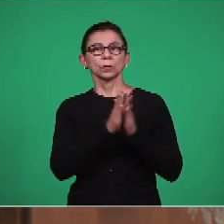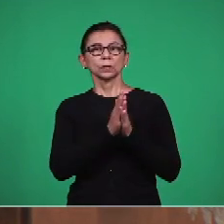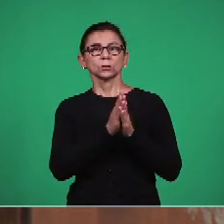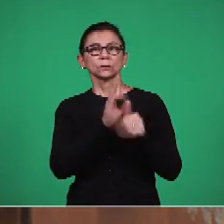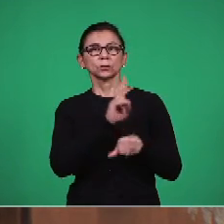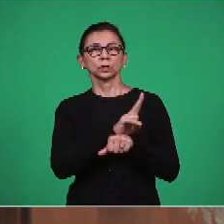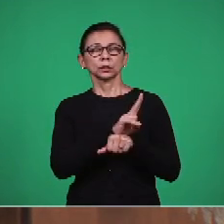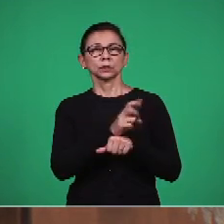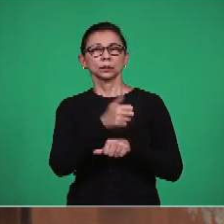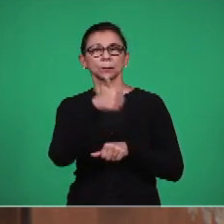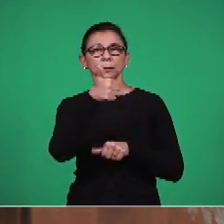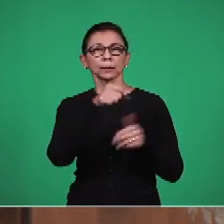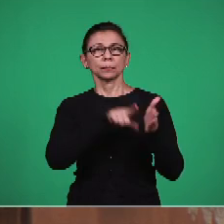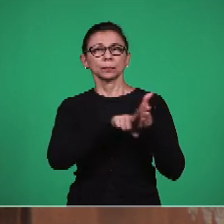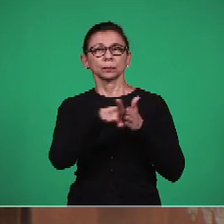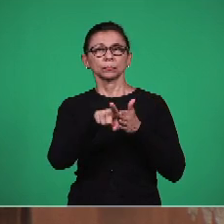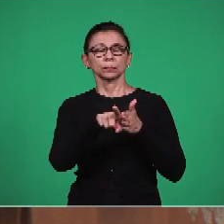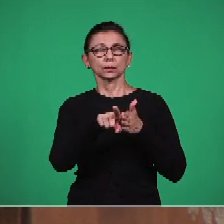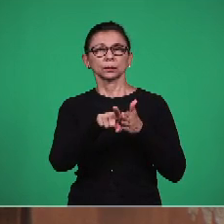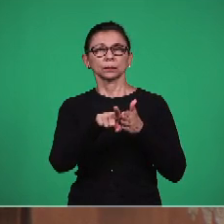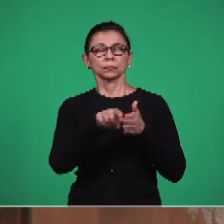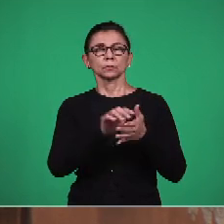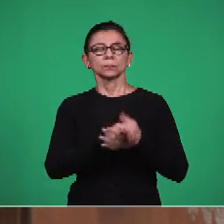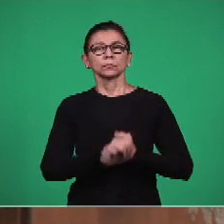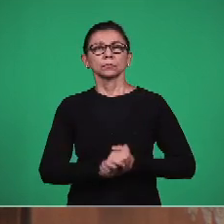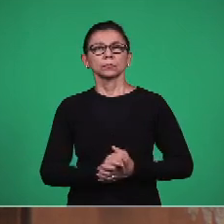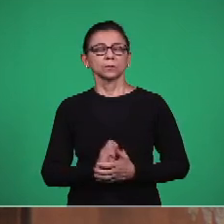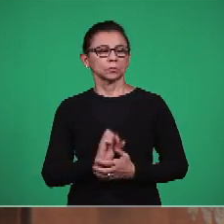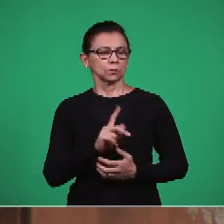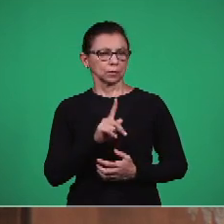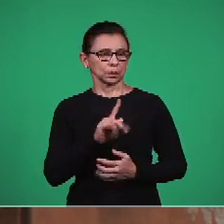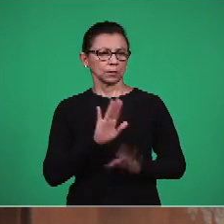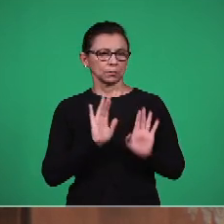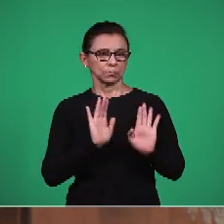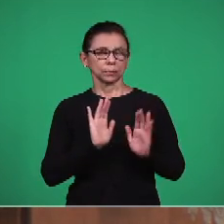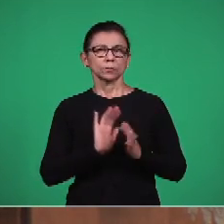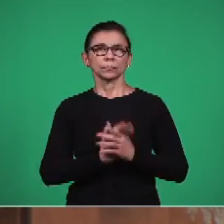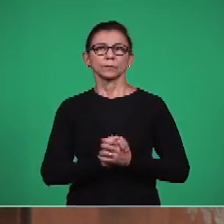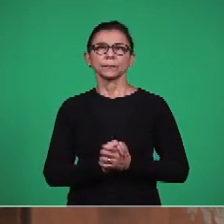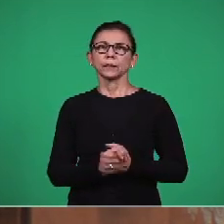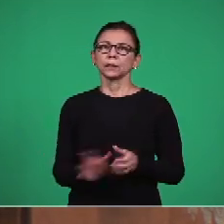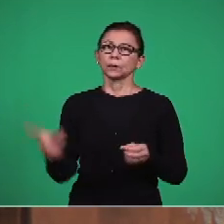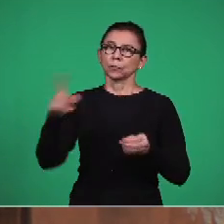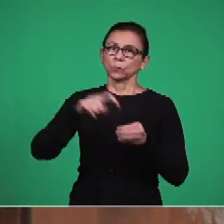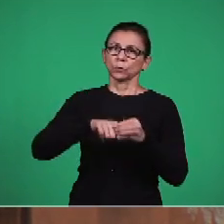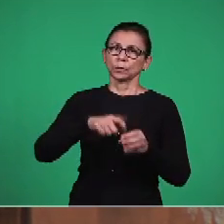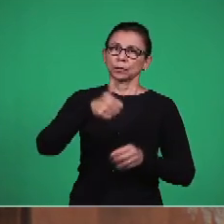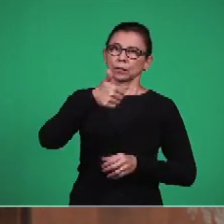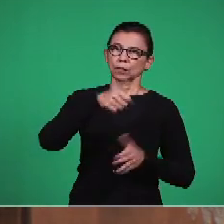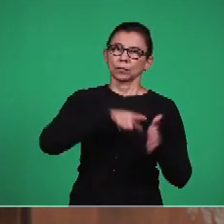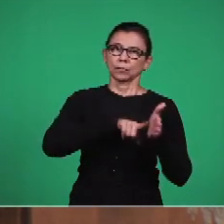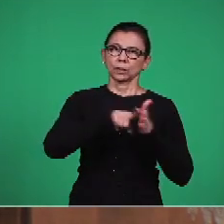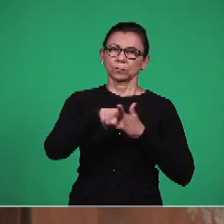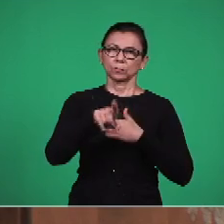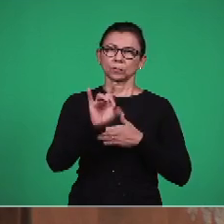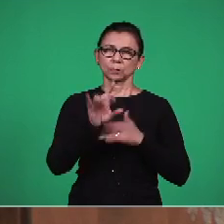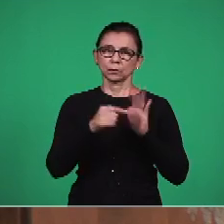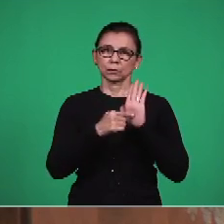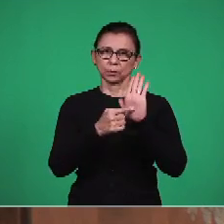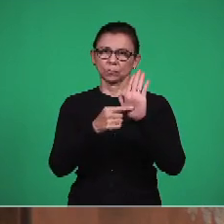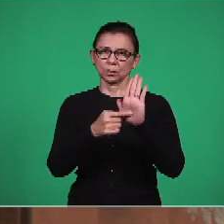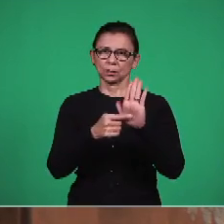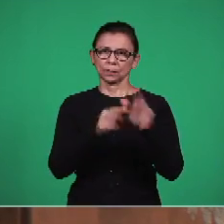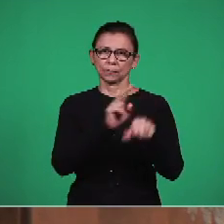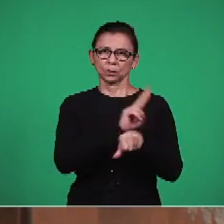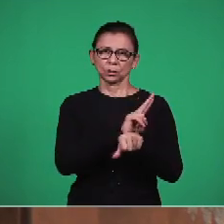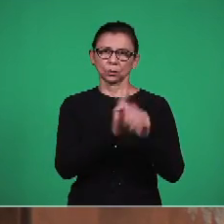Oração e vigilância. Tá tudo bem. Mas vejam, então, nós temos que voltar primeiro, então. Só para mostrar que vigilância e